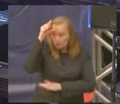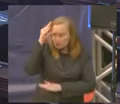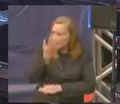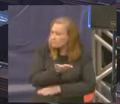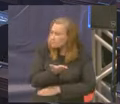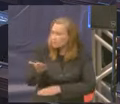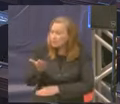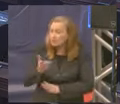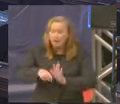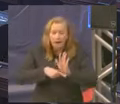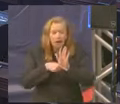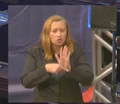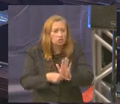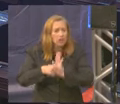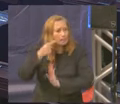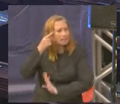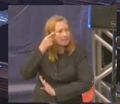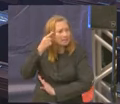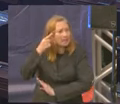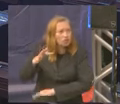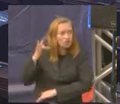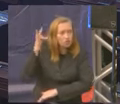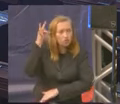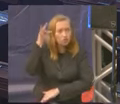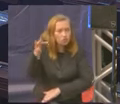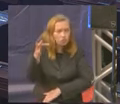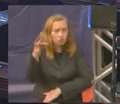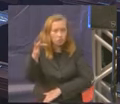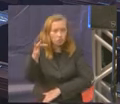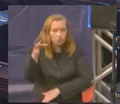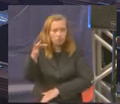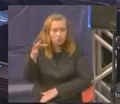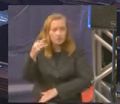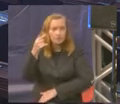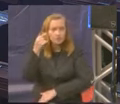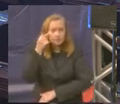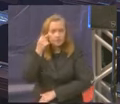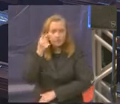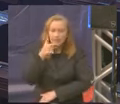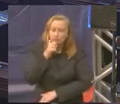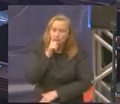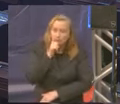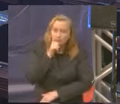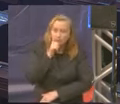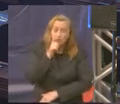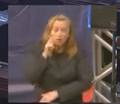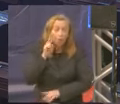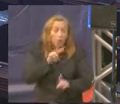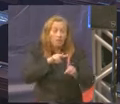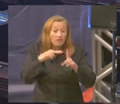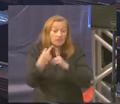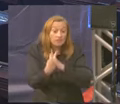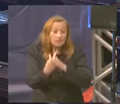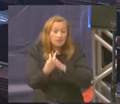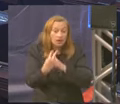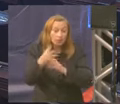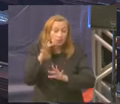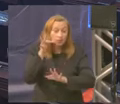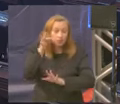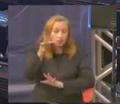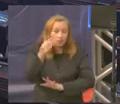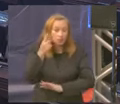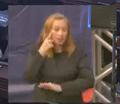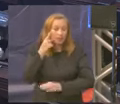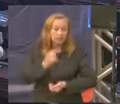é que ajuda a gente a pensar o futuro com os pés no chão, mas com o olhar apontado lá para frente, né?